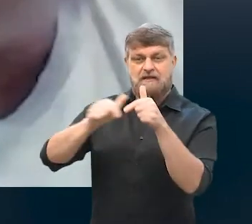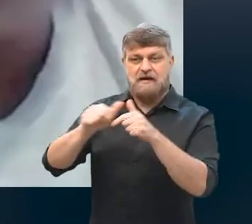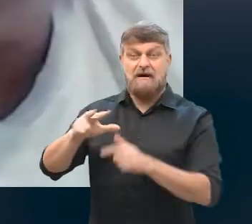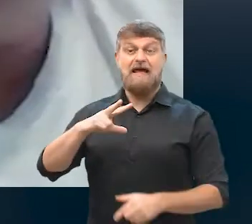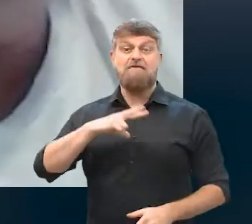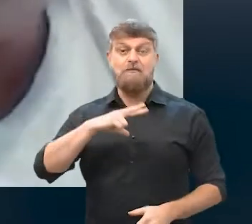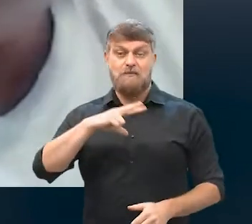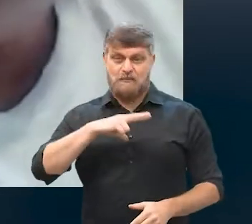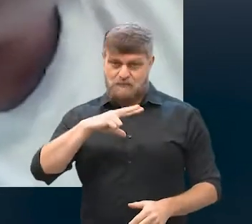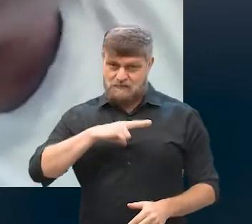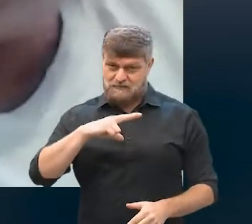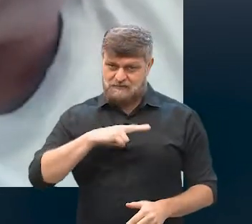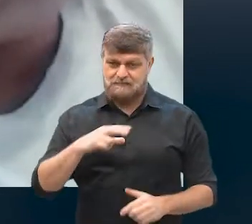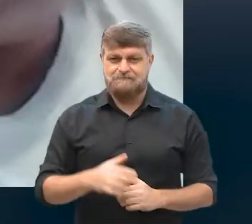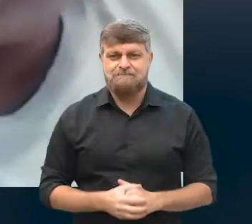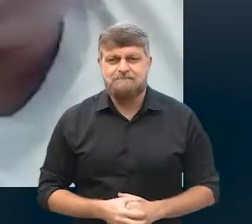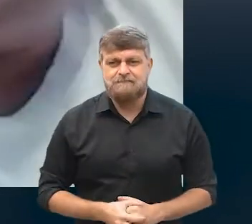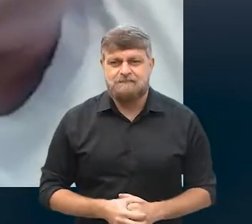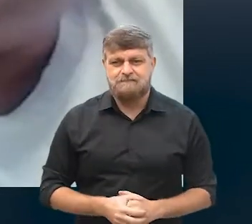por conta, né?